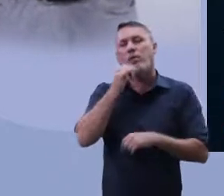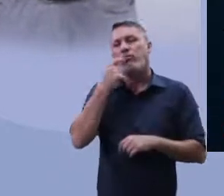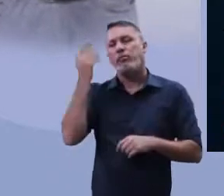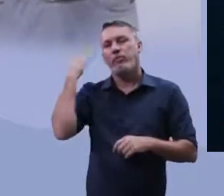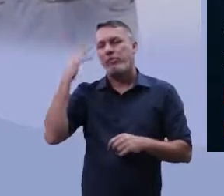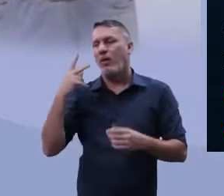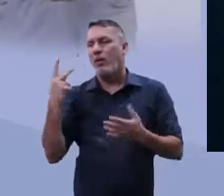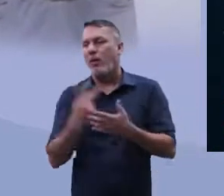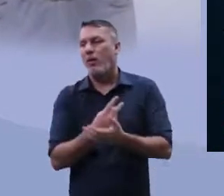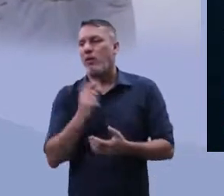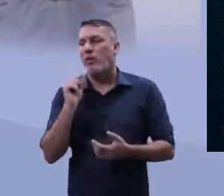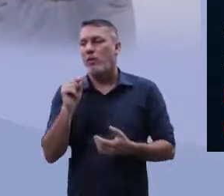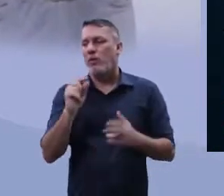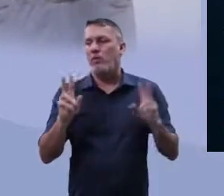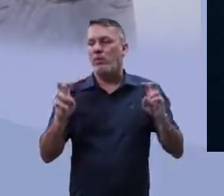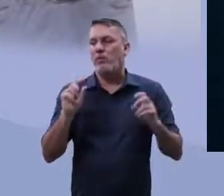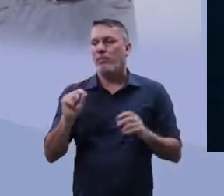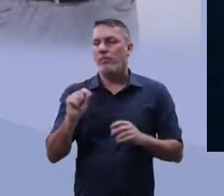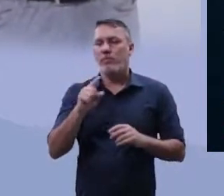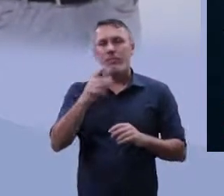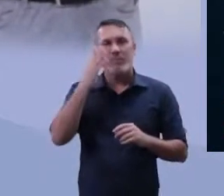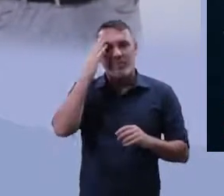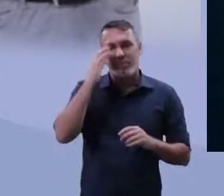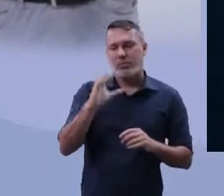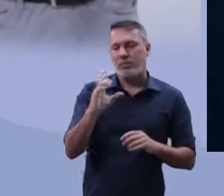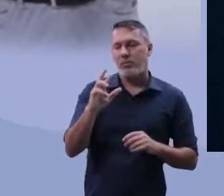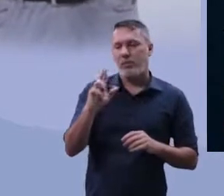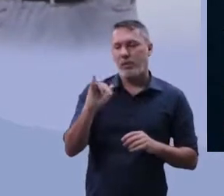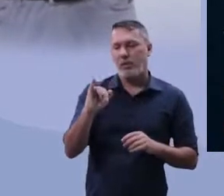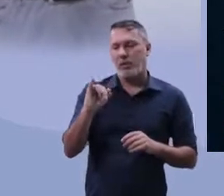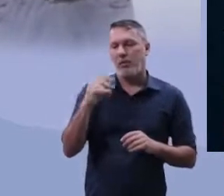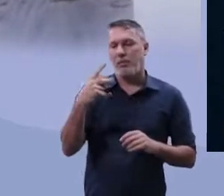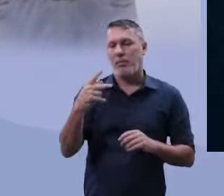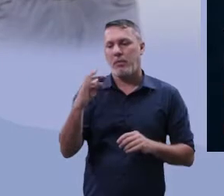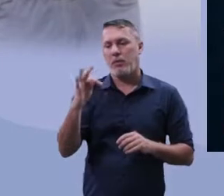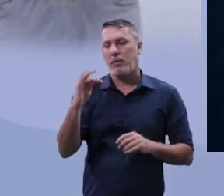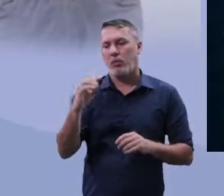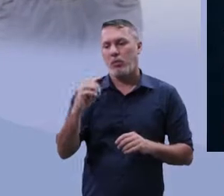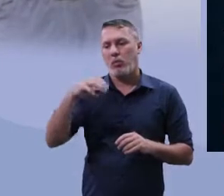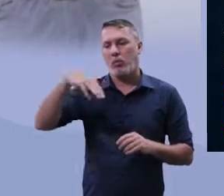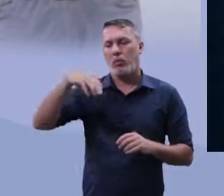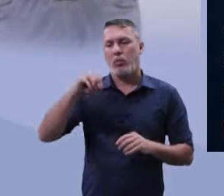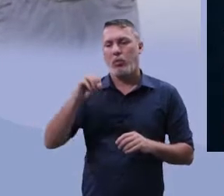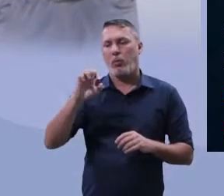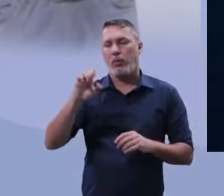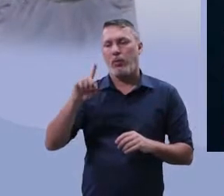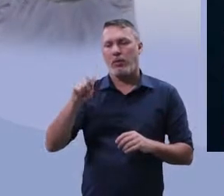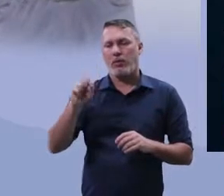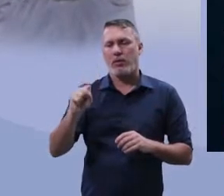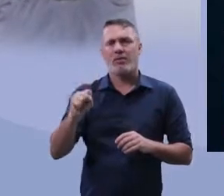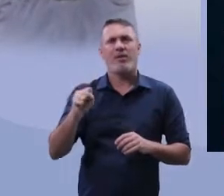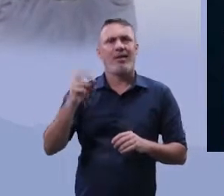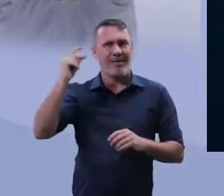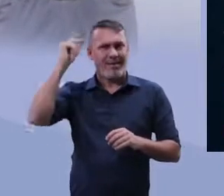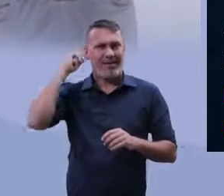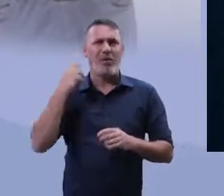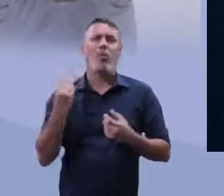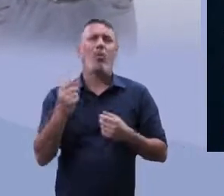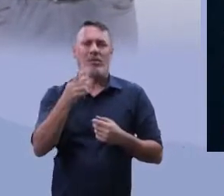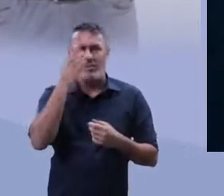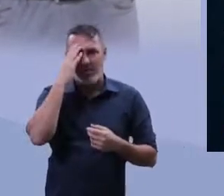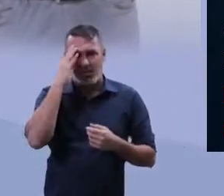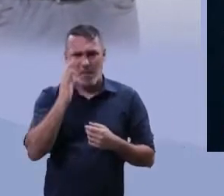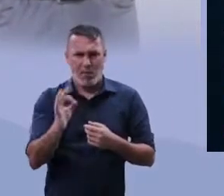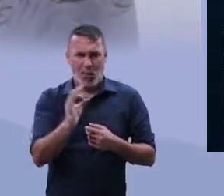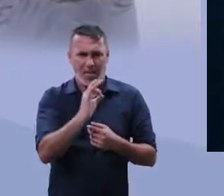tempo, né, a questão da chegada das chamadas criptomoedas, ou seja, foi-se a época em que uma moeda